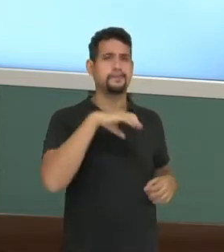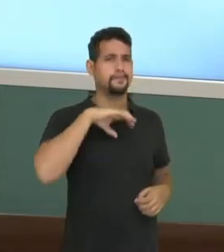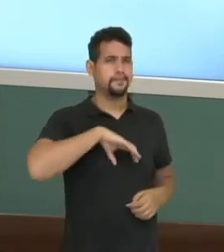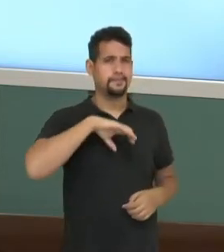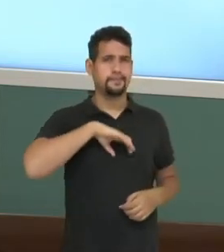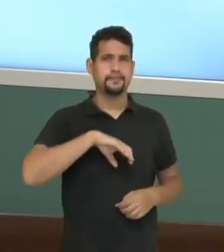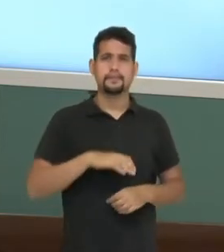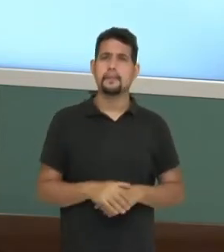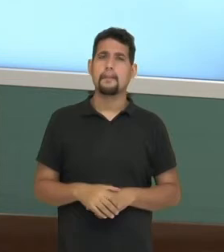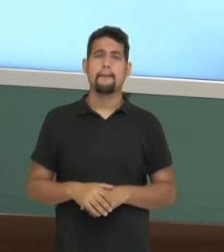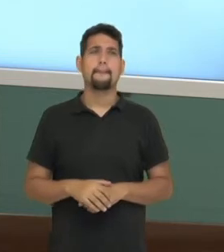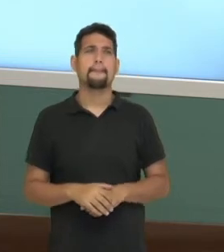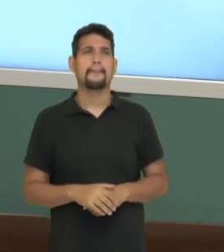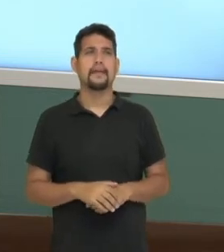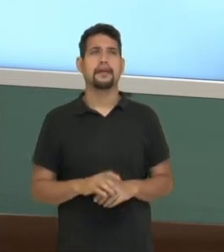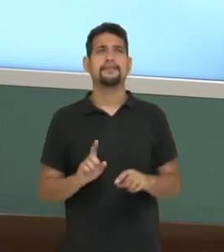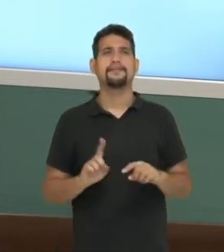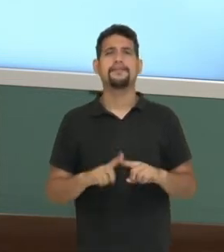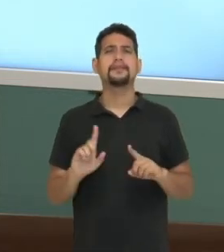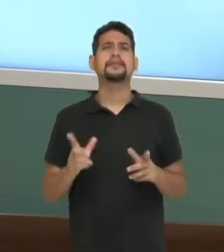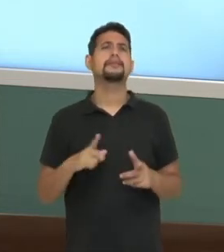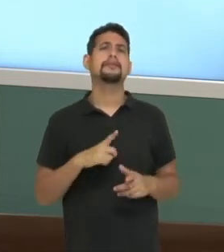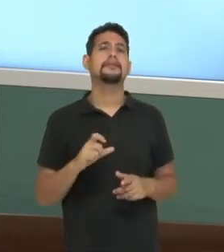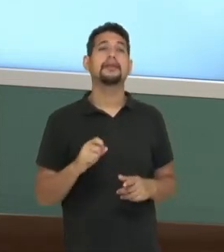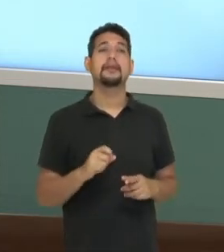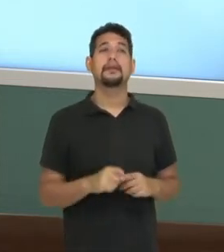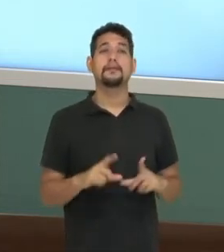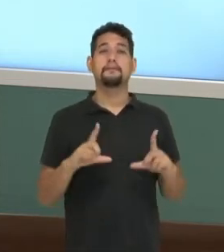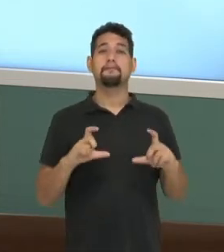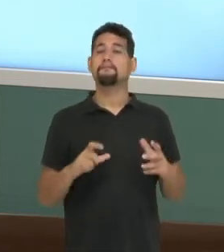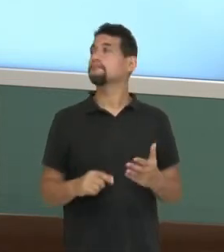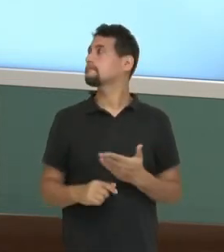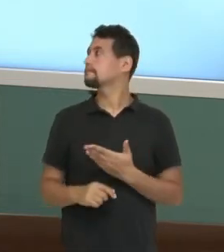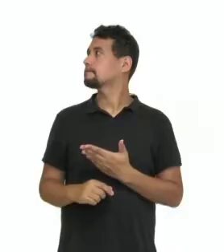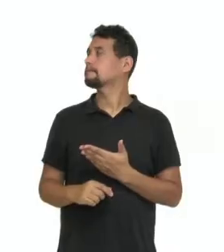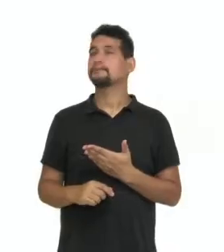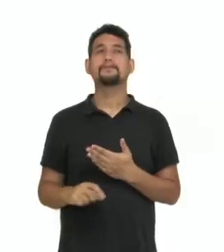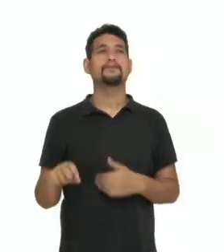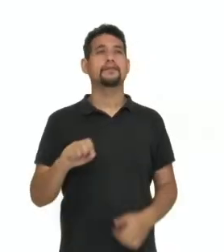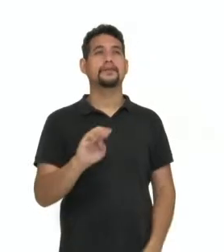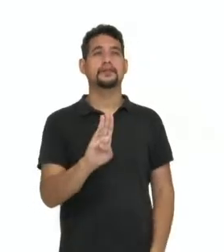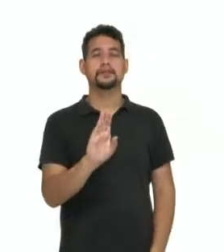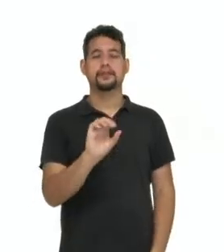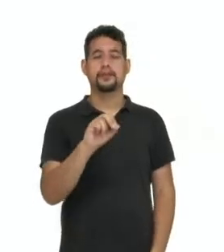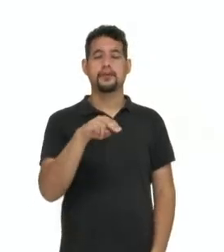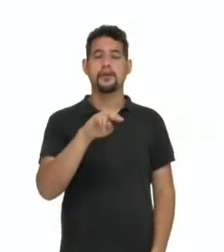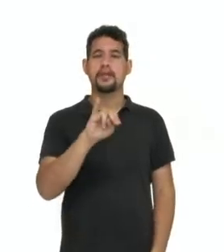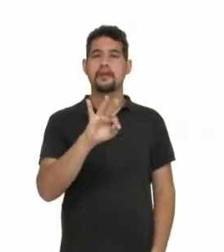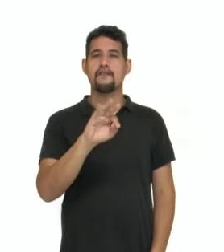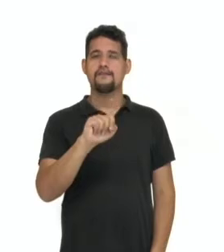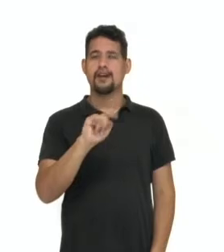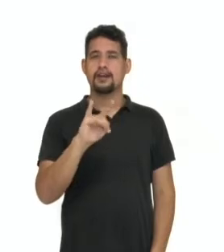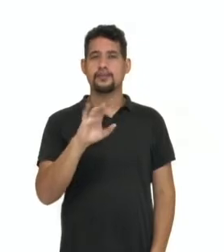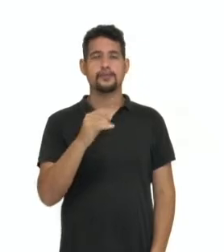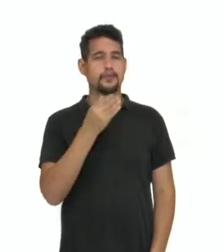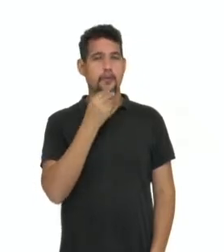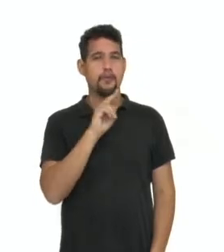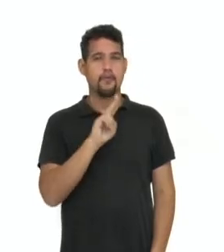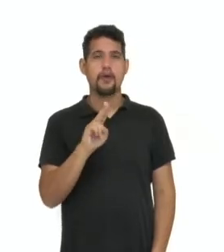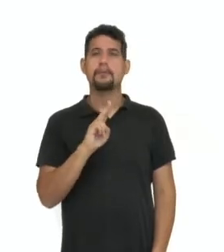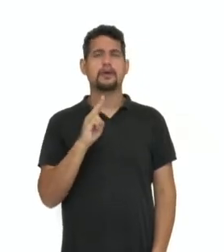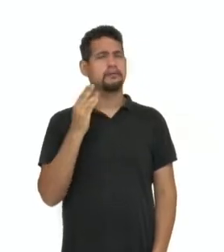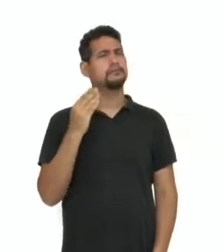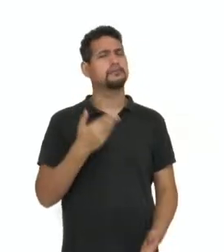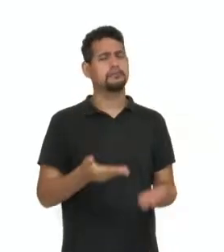né? Nesse sentido, nós vamos ter a atuação de uma figura que é o José Bonifácio, grande articulador político no